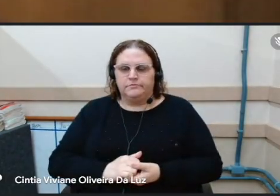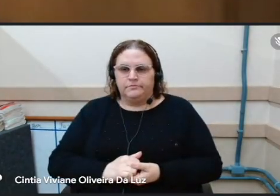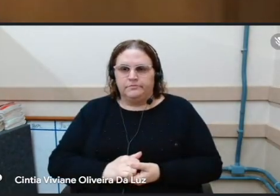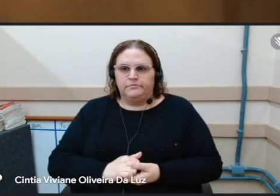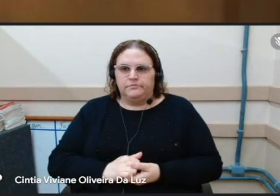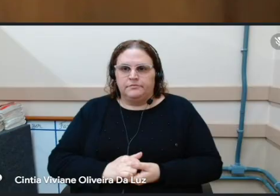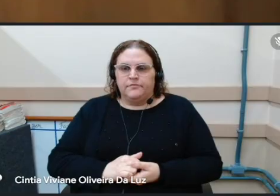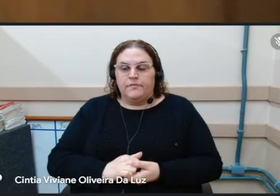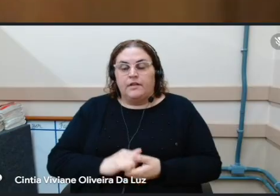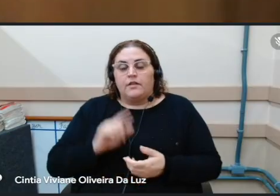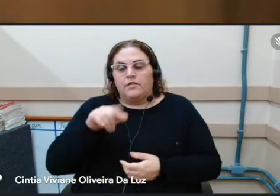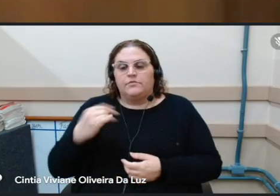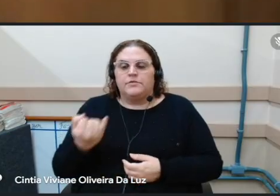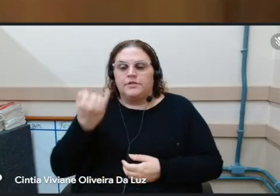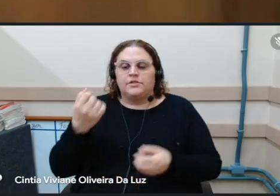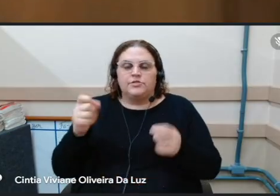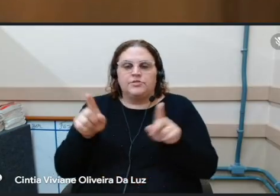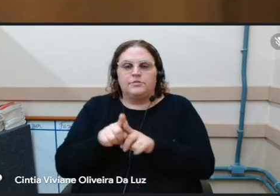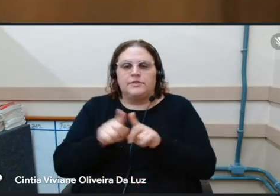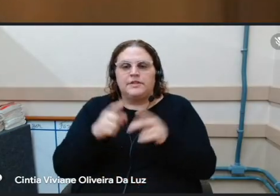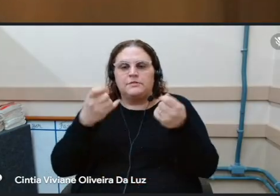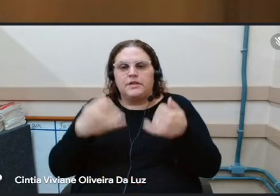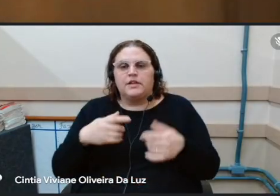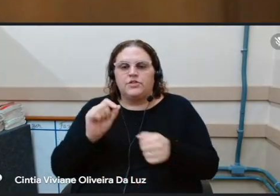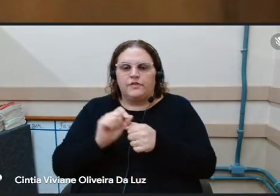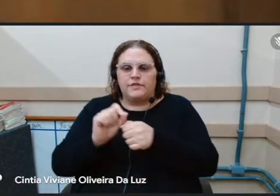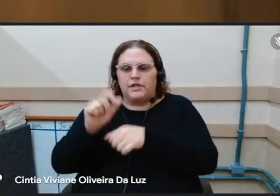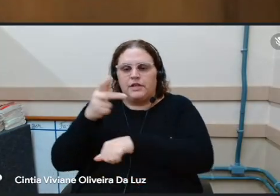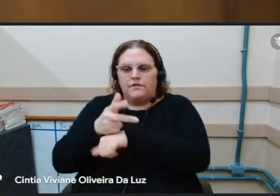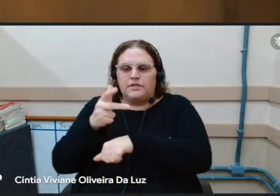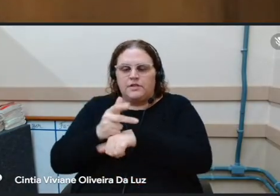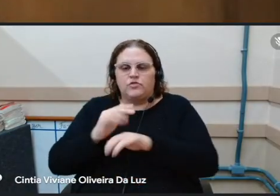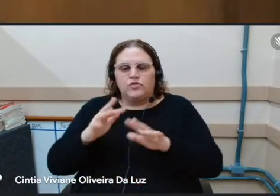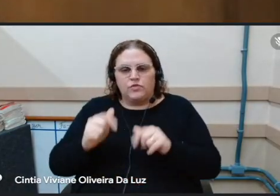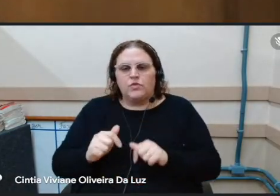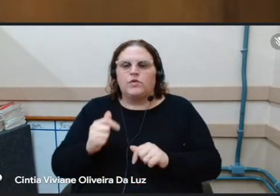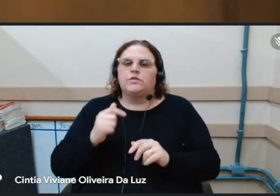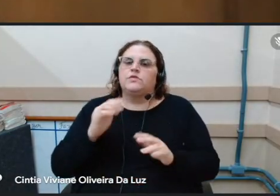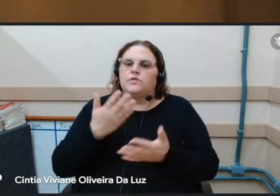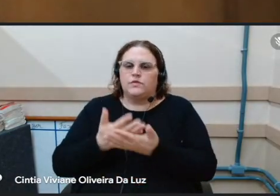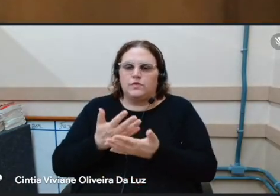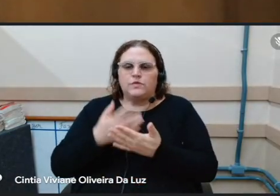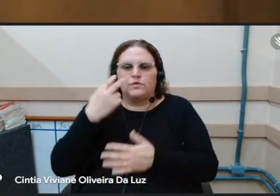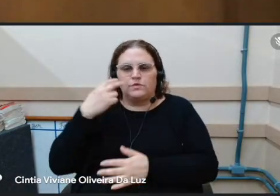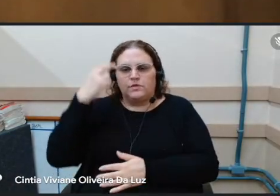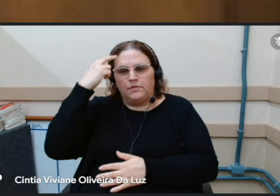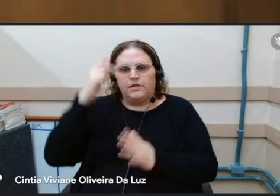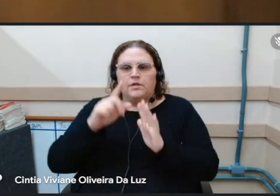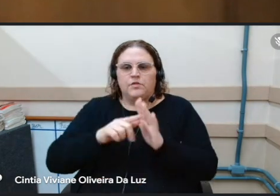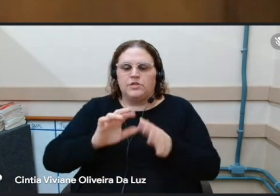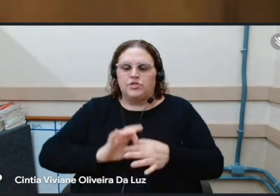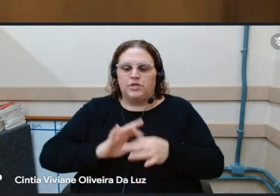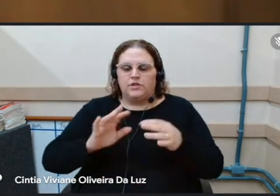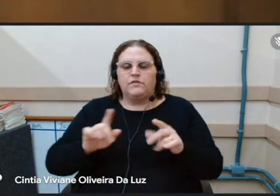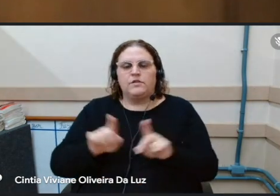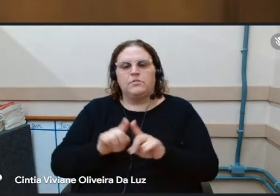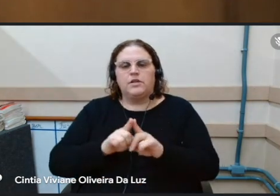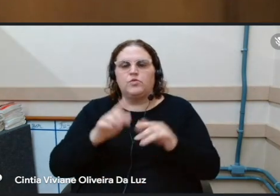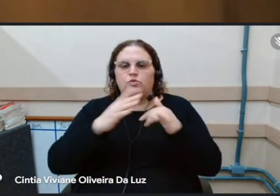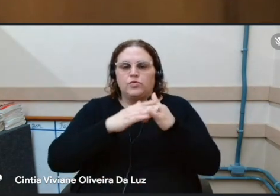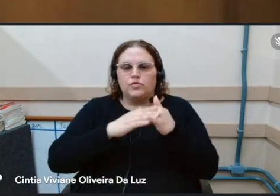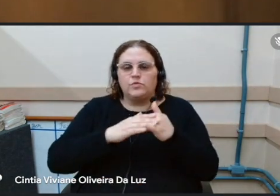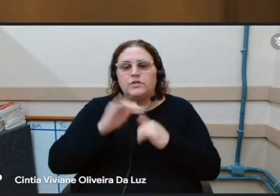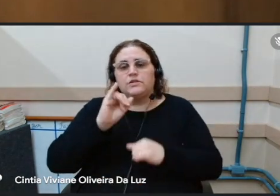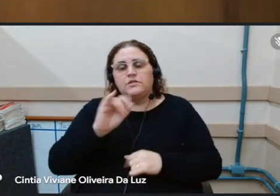cabe salientar que faremos gravação dessa das Jornadas para posterior eh disponibilização no YouTube caso alguém não